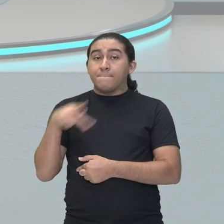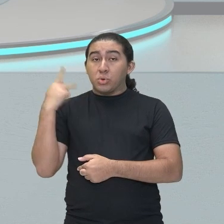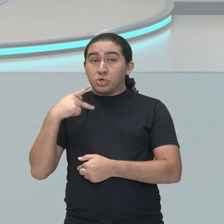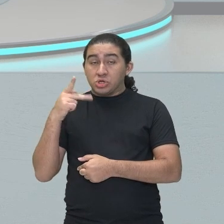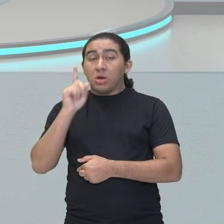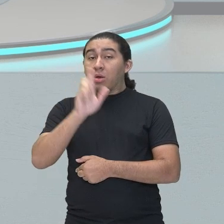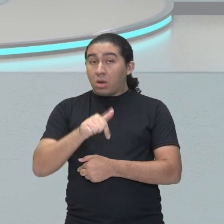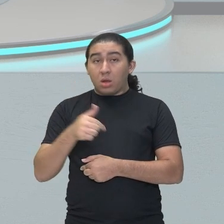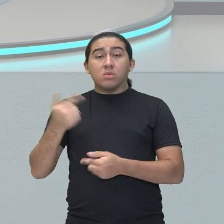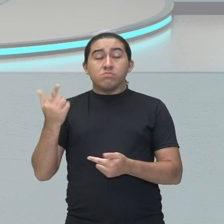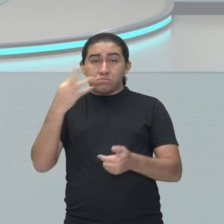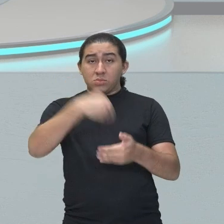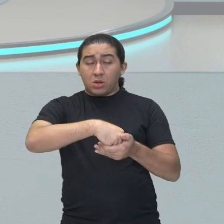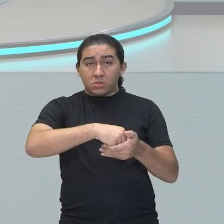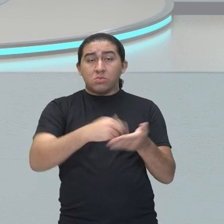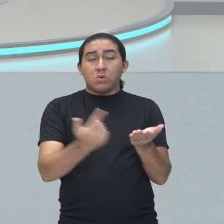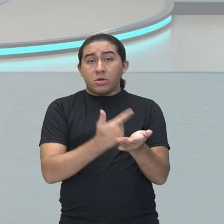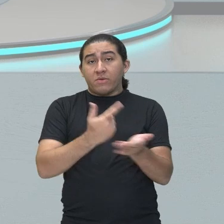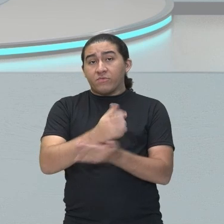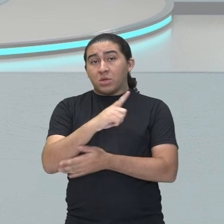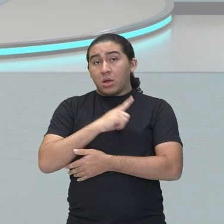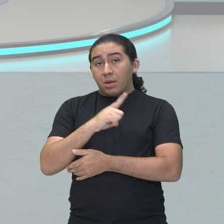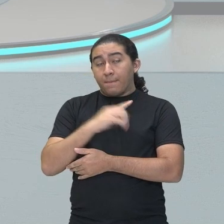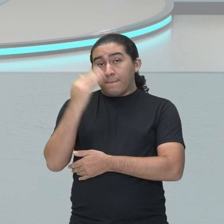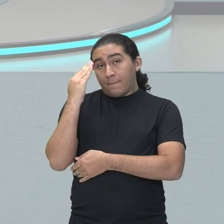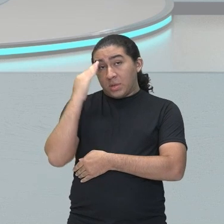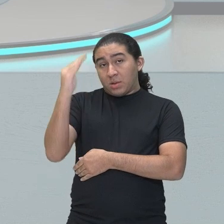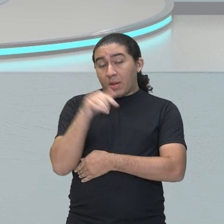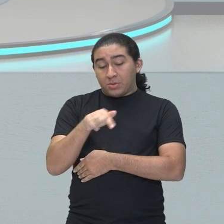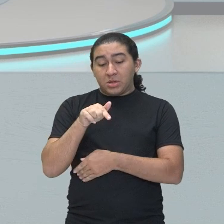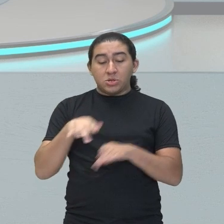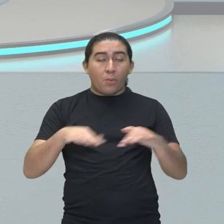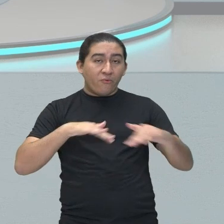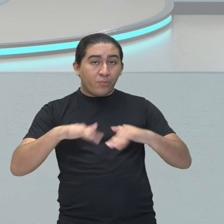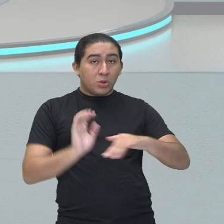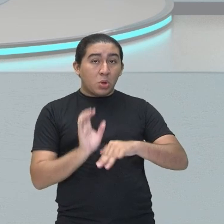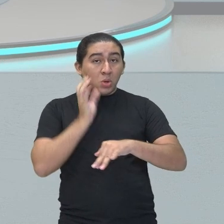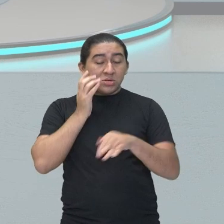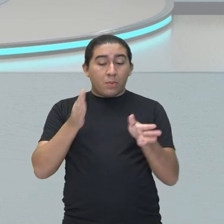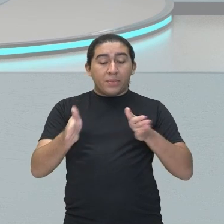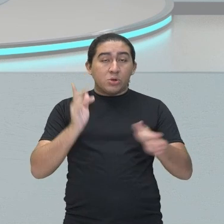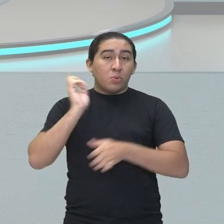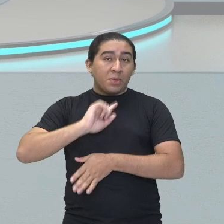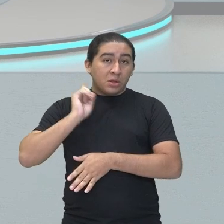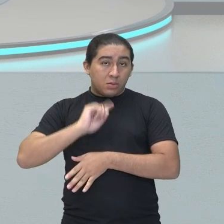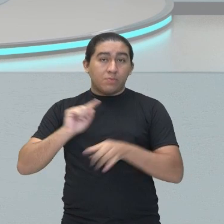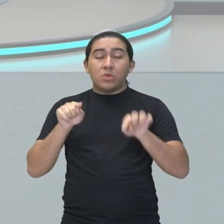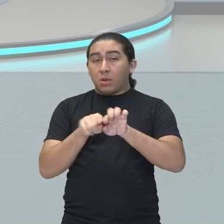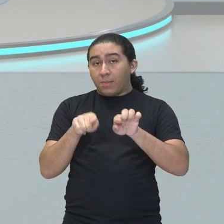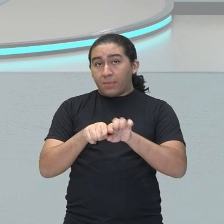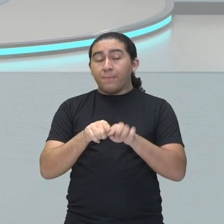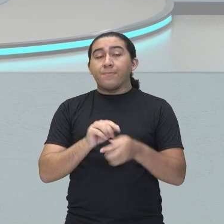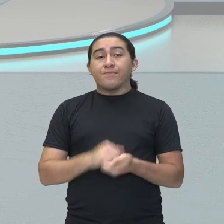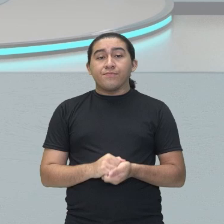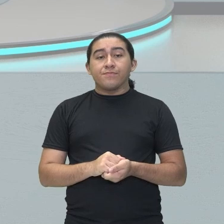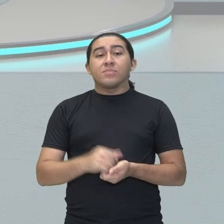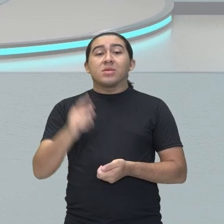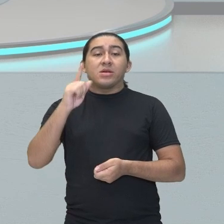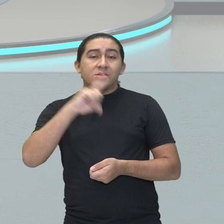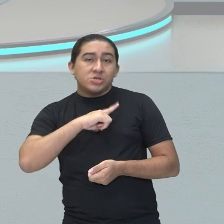especialmente com a Inconfidência Mineira, né? Então havia aquela crítica, havia